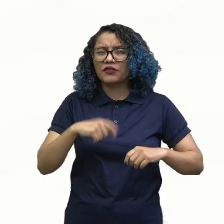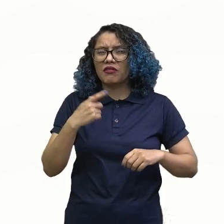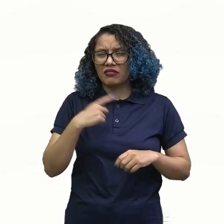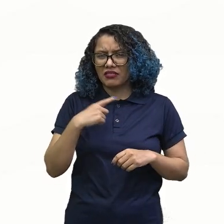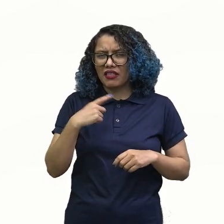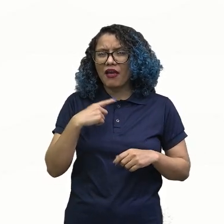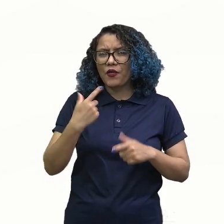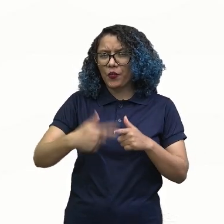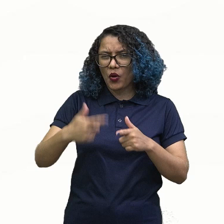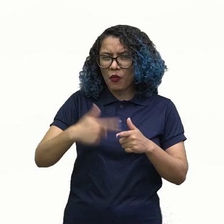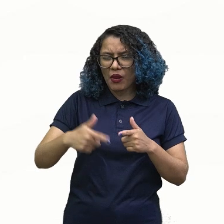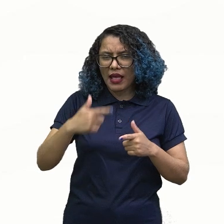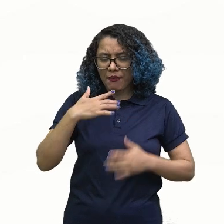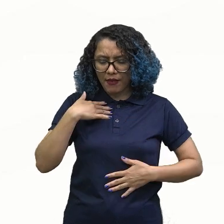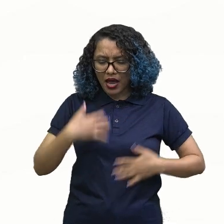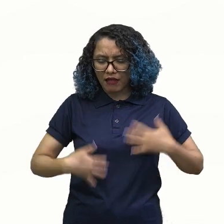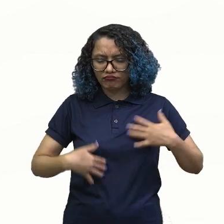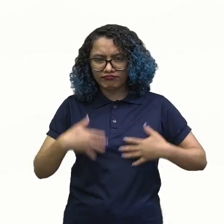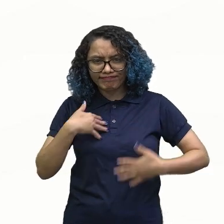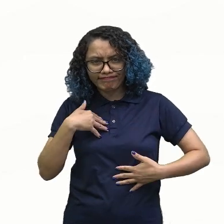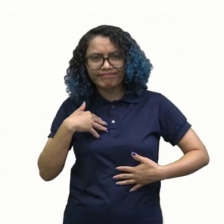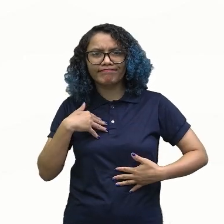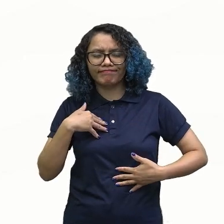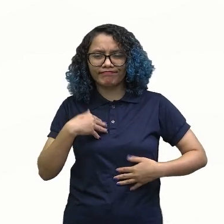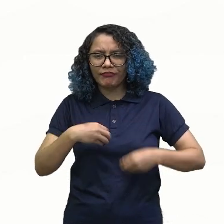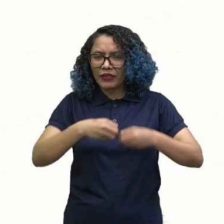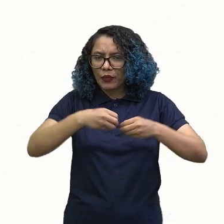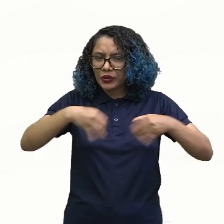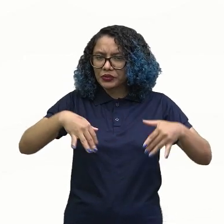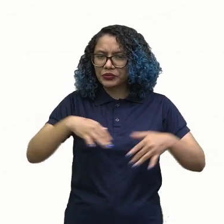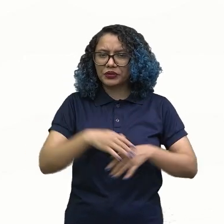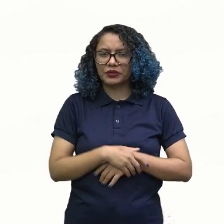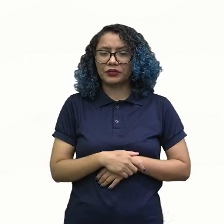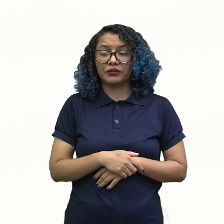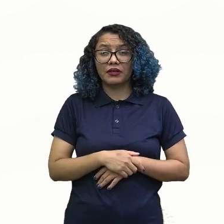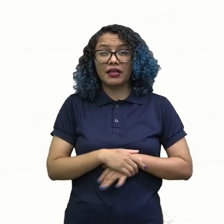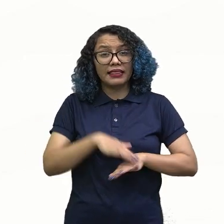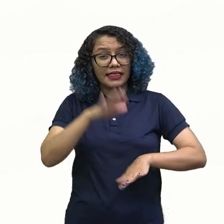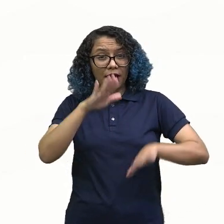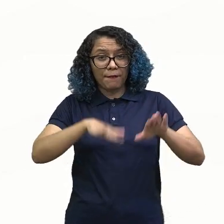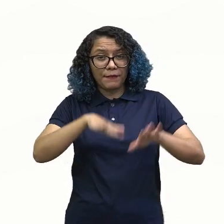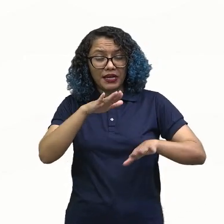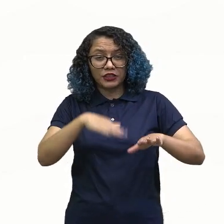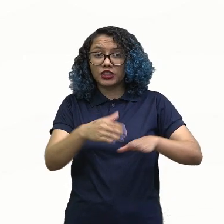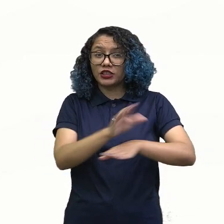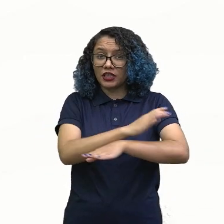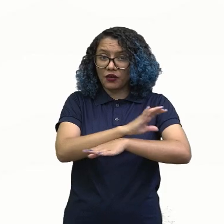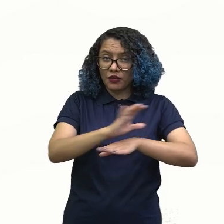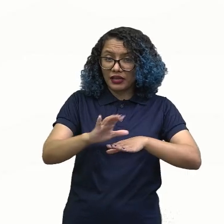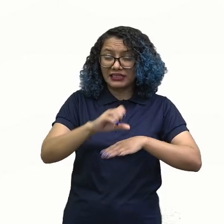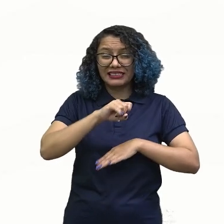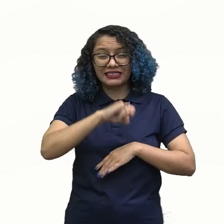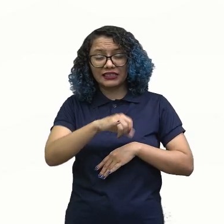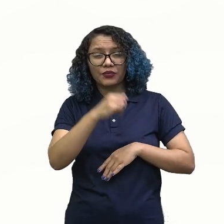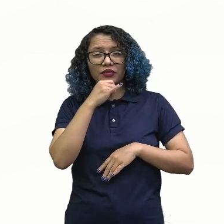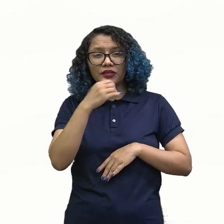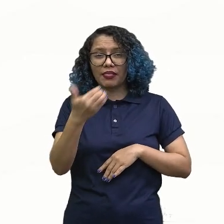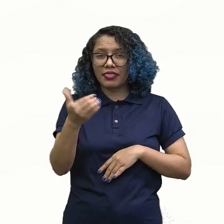você percebe aí, com base na corrente elétrica, quando ela for de